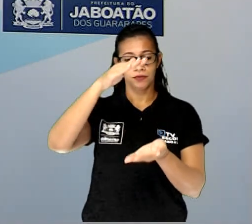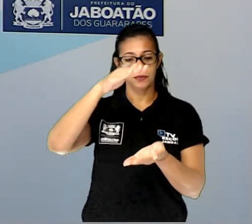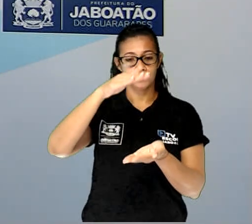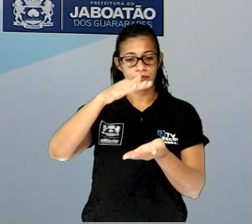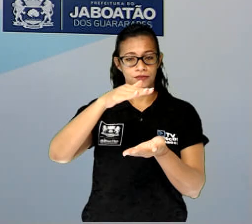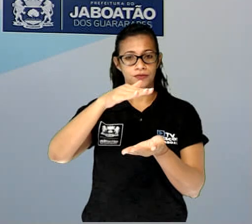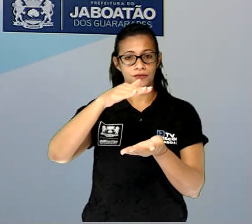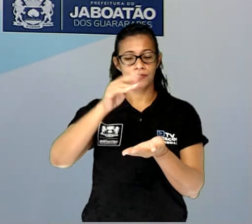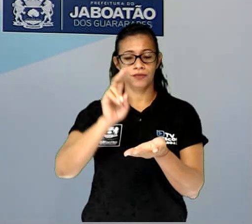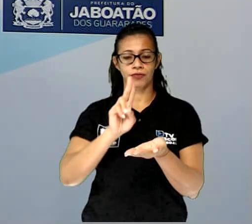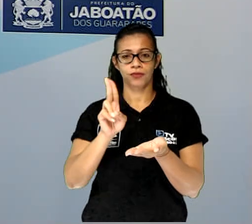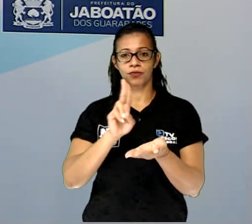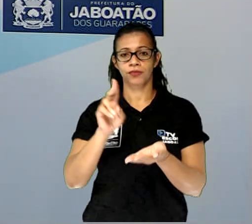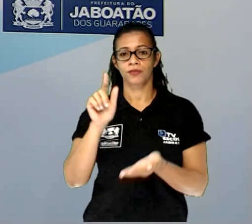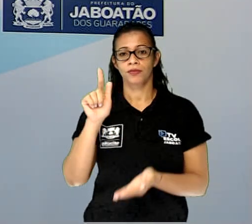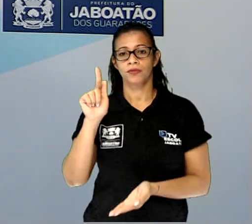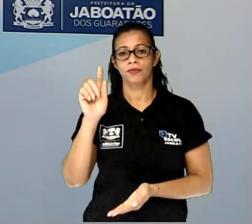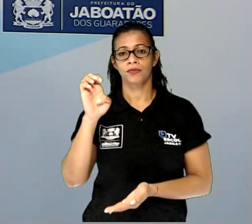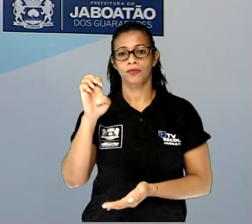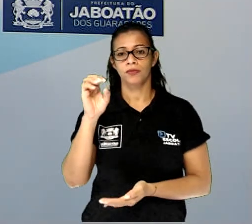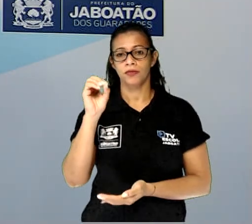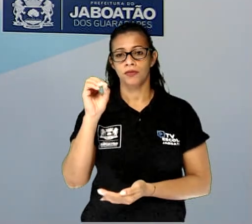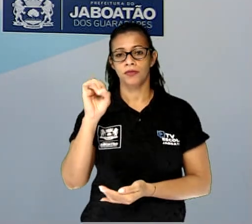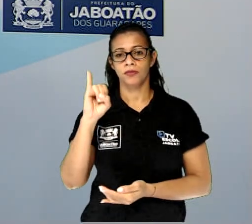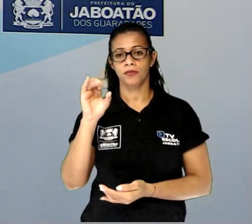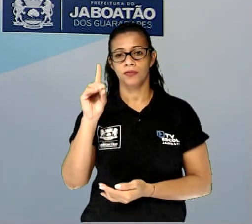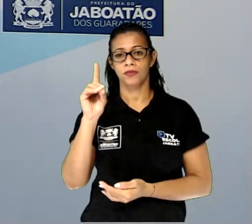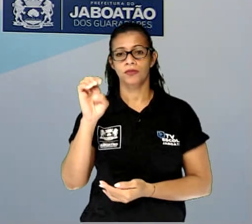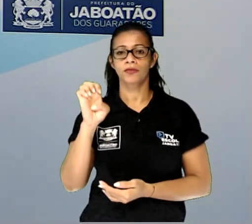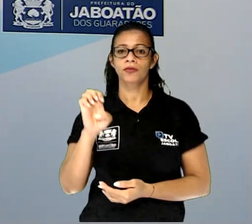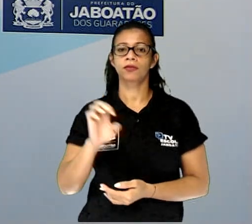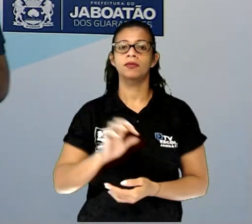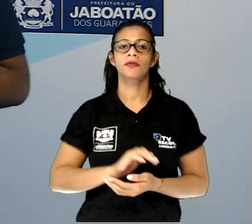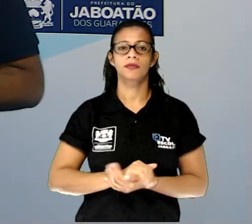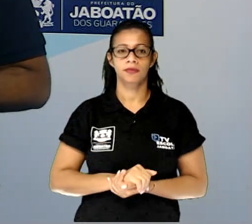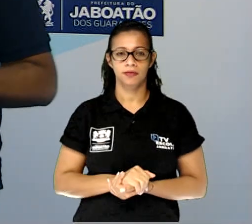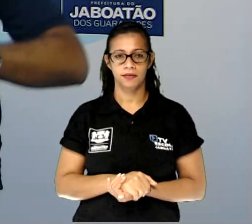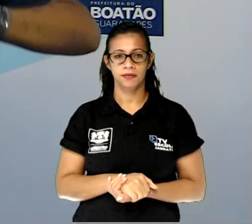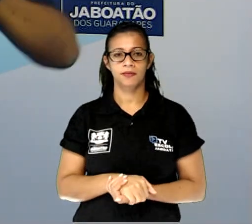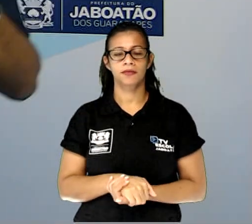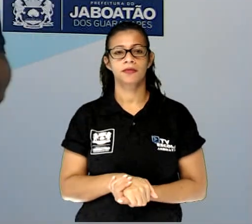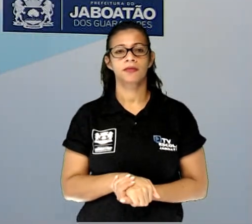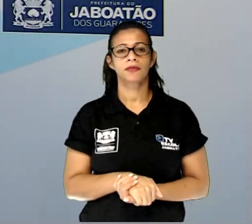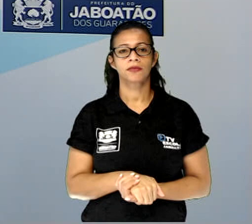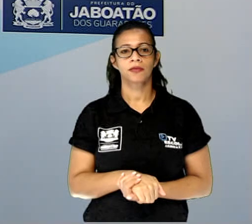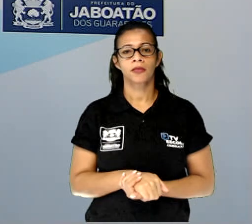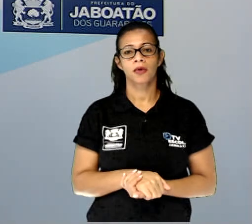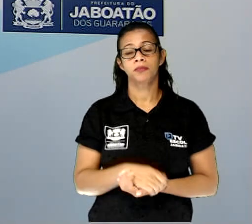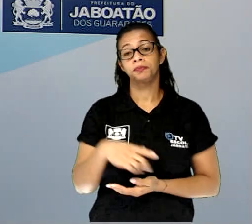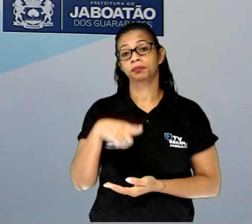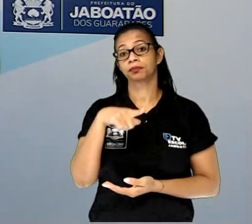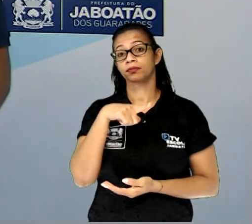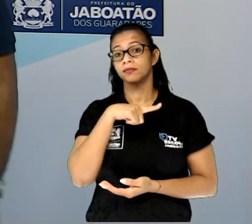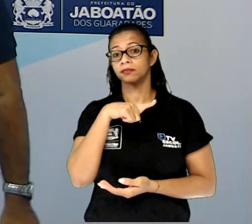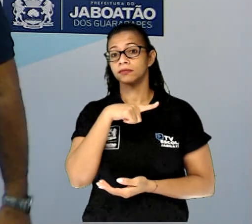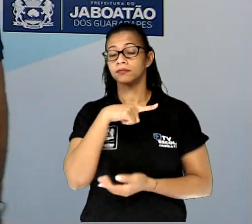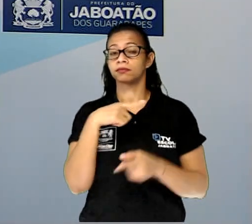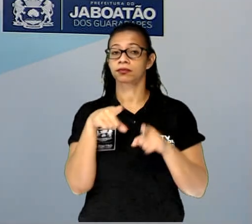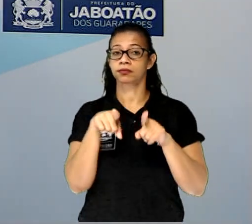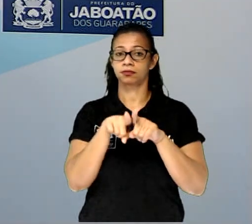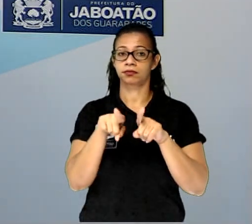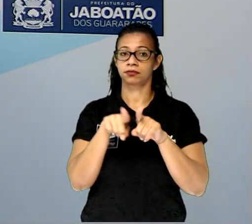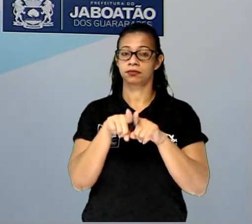é uma esfera perfeita, é achatado nos polos e alongado no equador. E aí tem um detalhe, que é o seguinte,